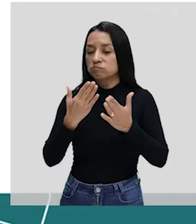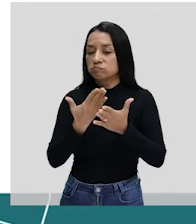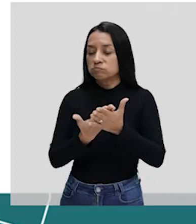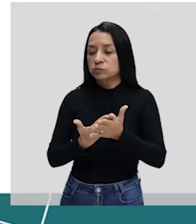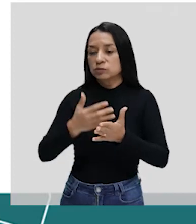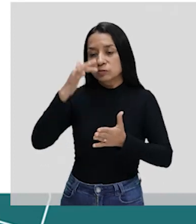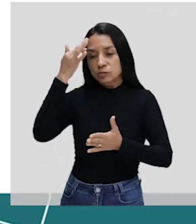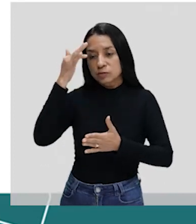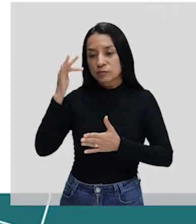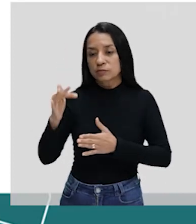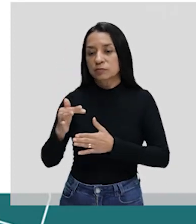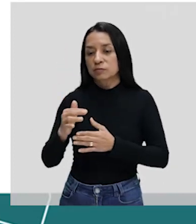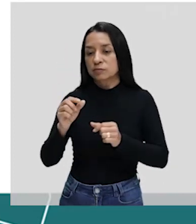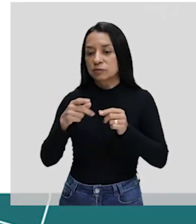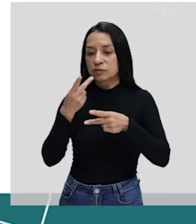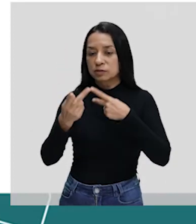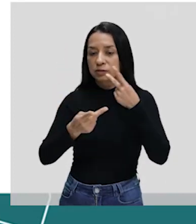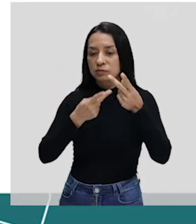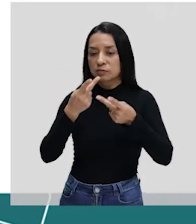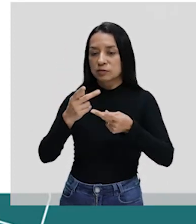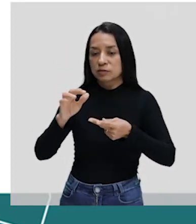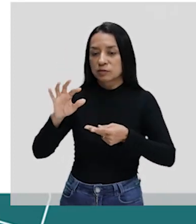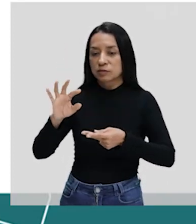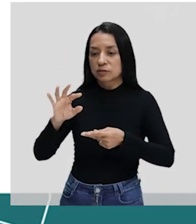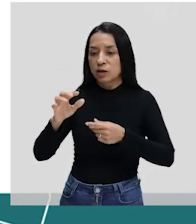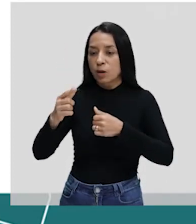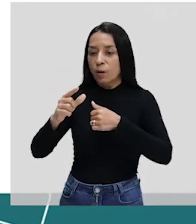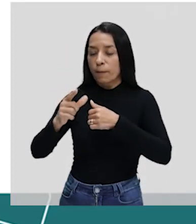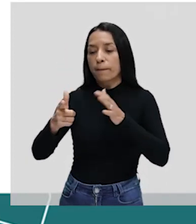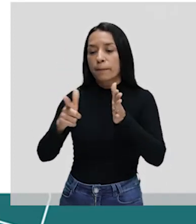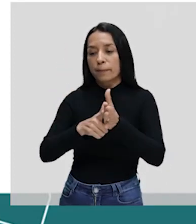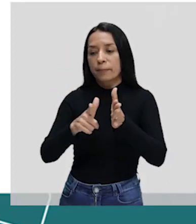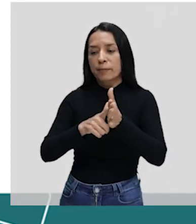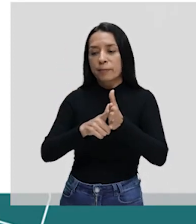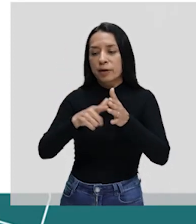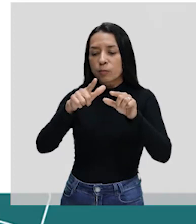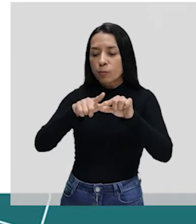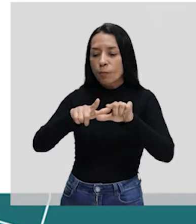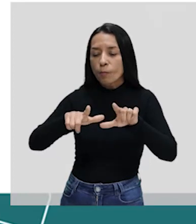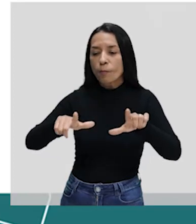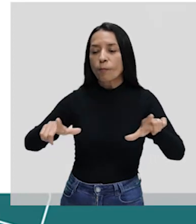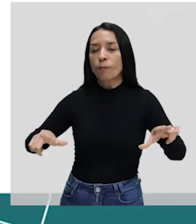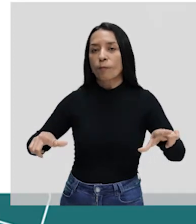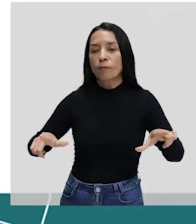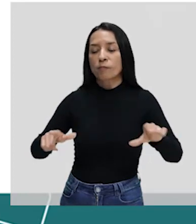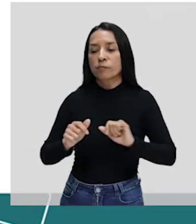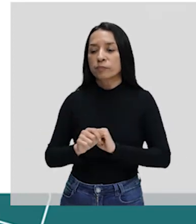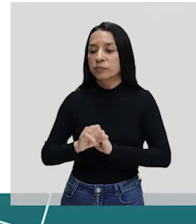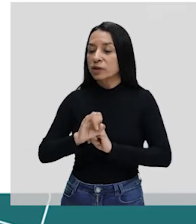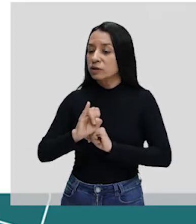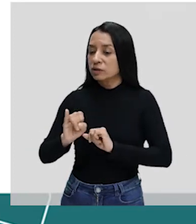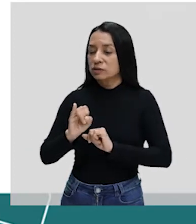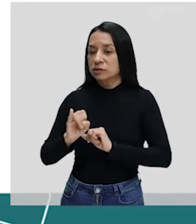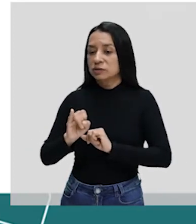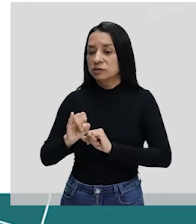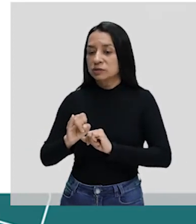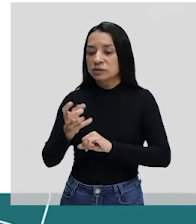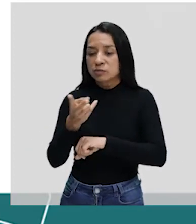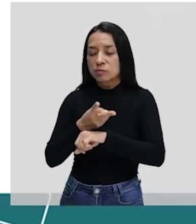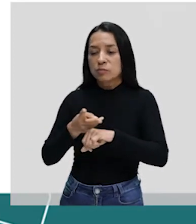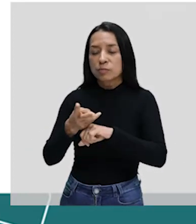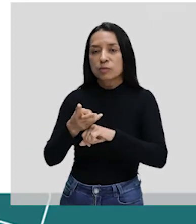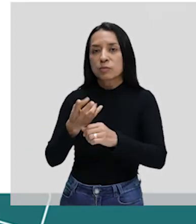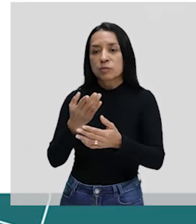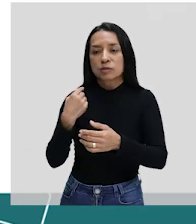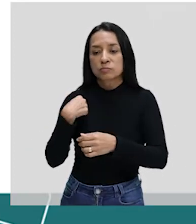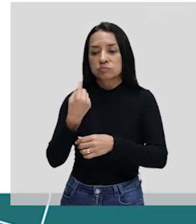fala sobre a tábula rasa, a folha em branco. Se você for na nossa aula sobre empirismo, quando nós vamos falar